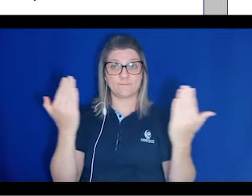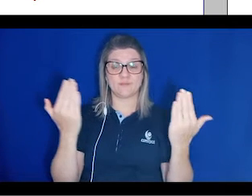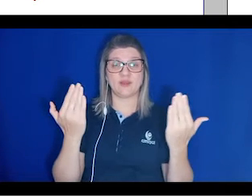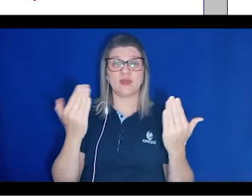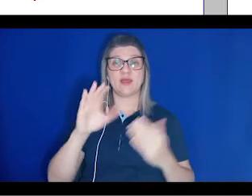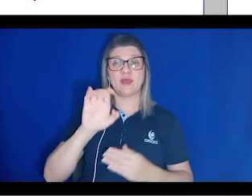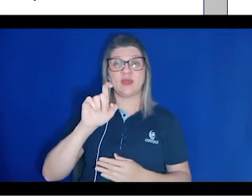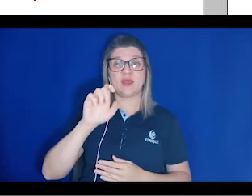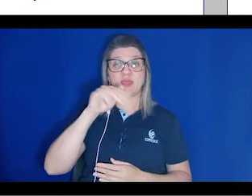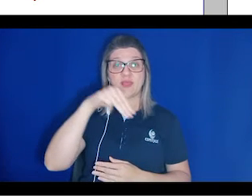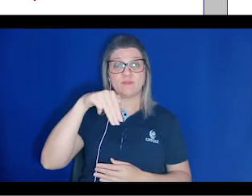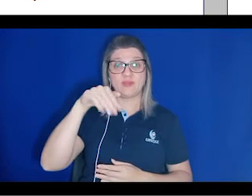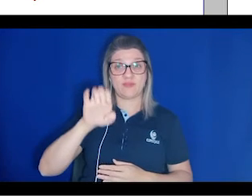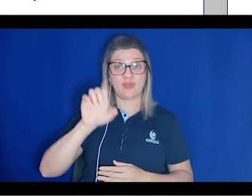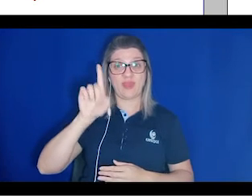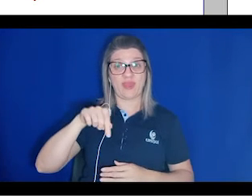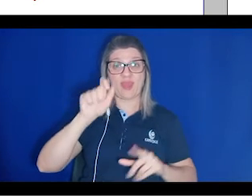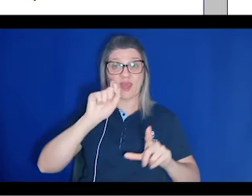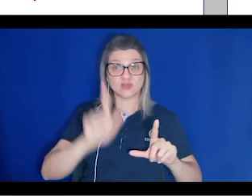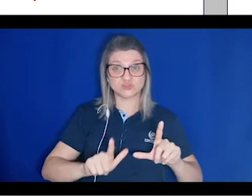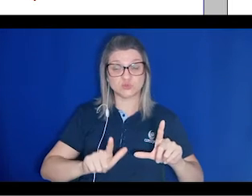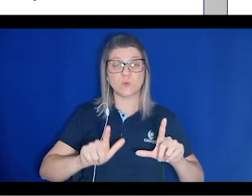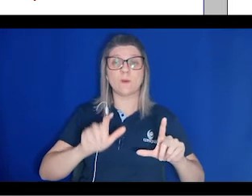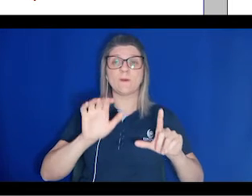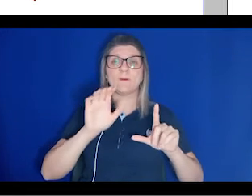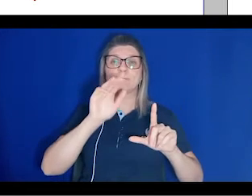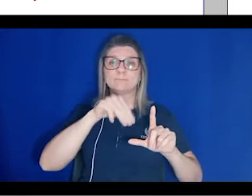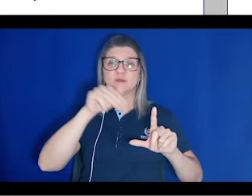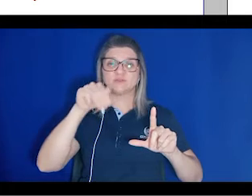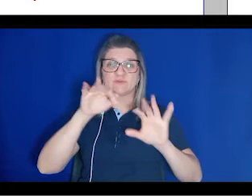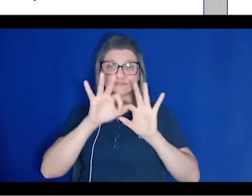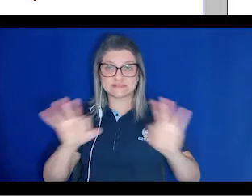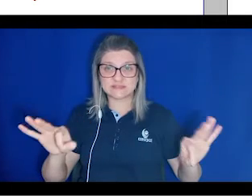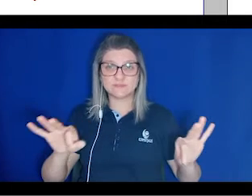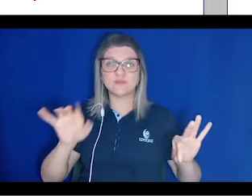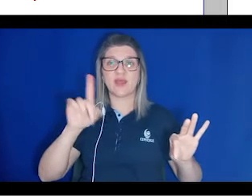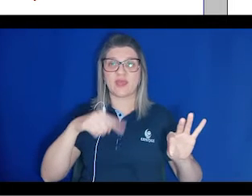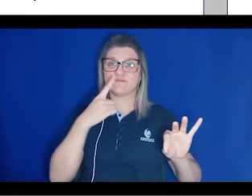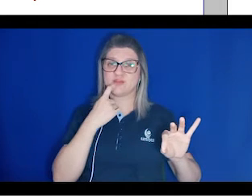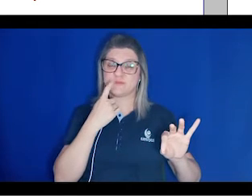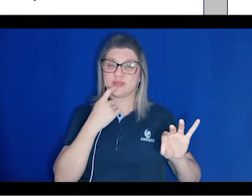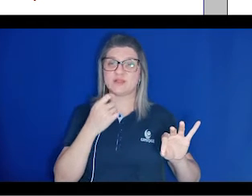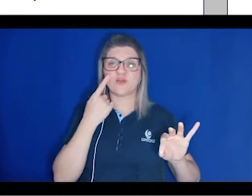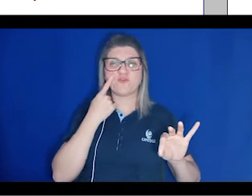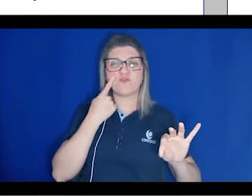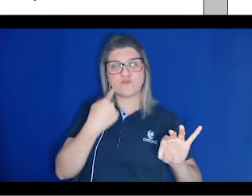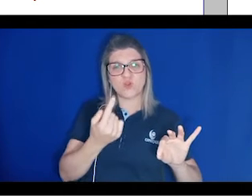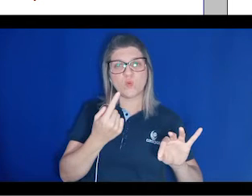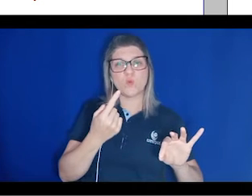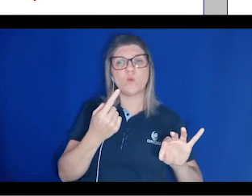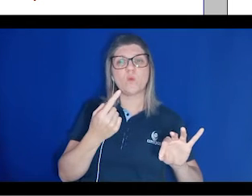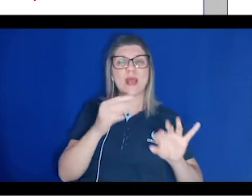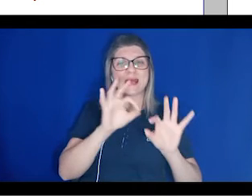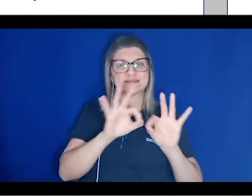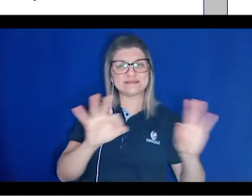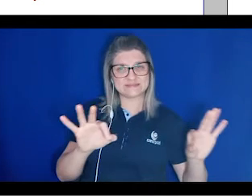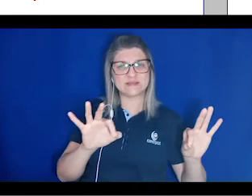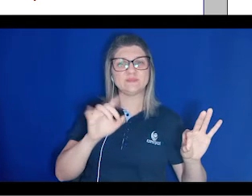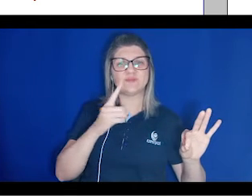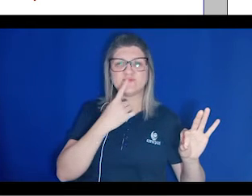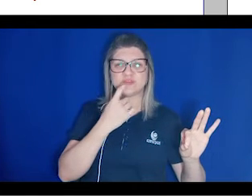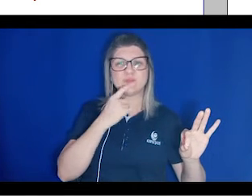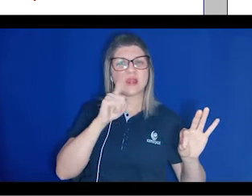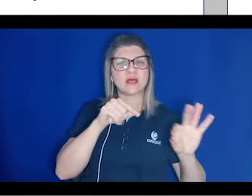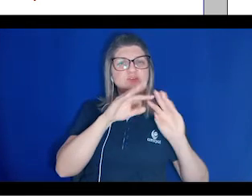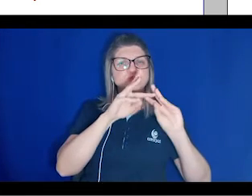e a normal, aritmética, é a vermelha. Percebam que a aritmética ela é mais suavizada, que é a vermelha. Já